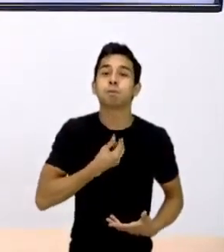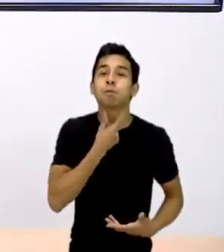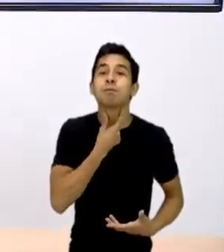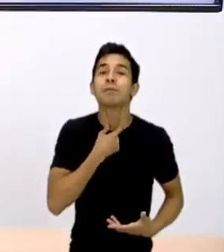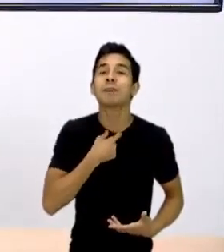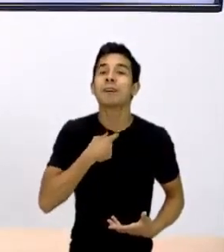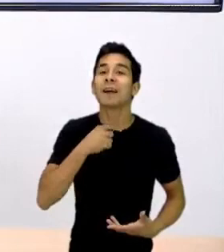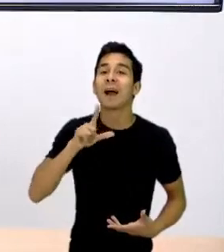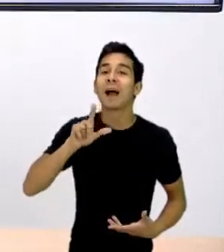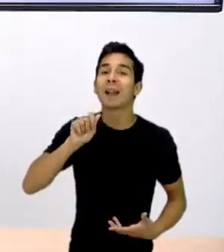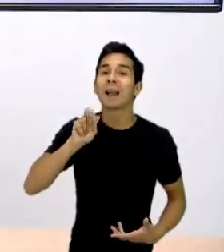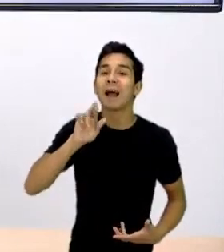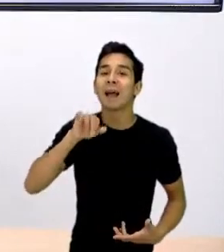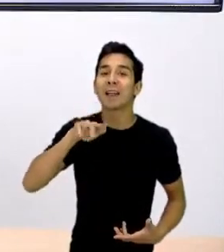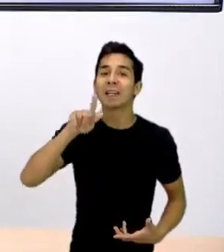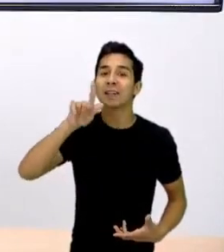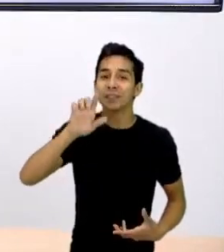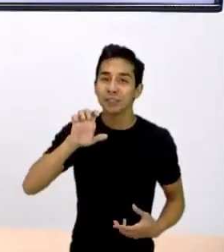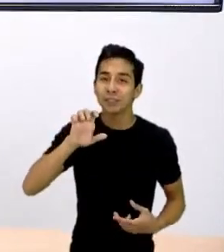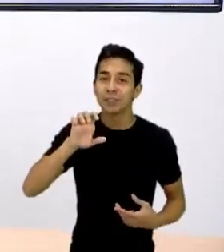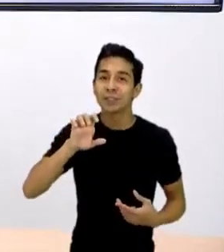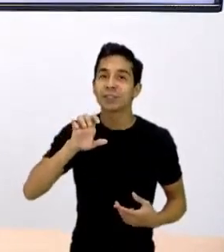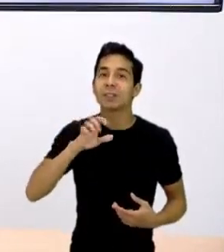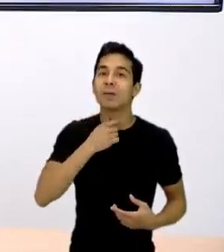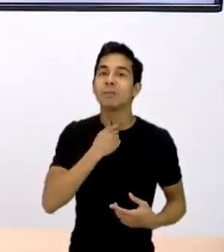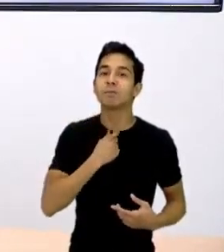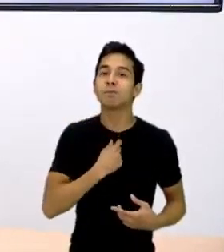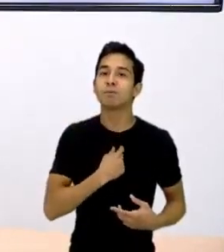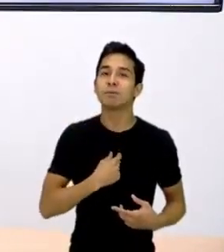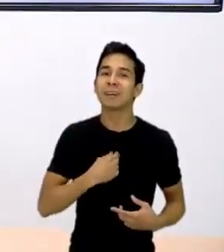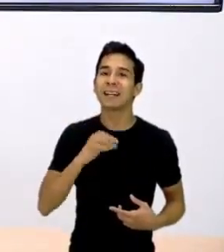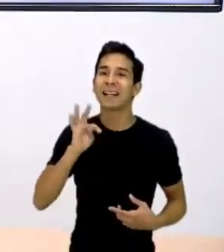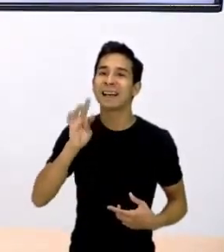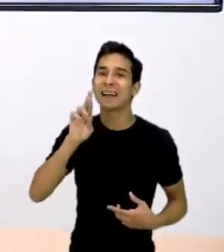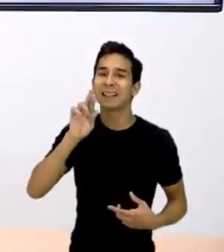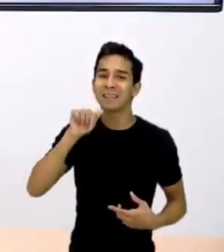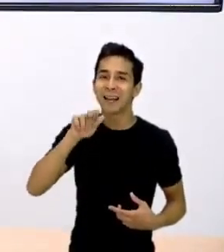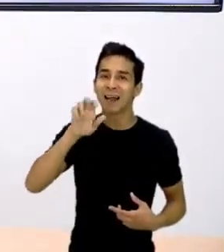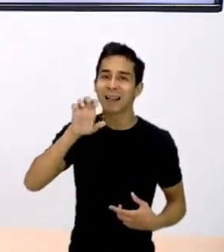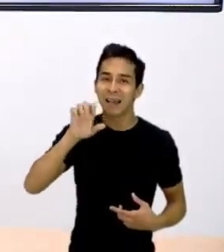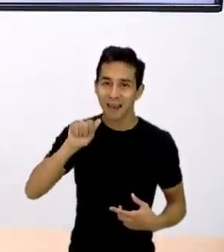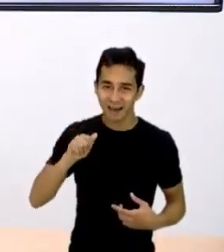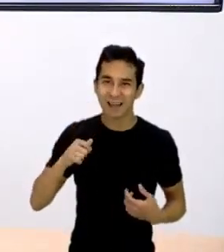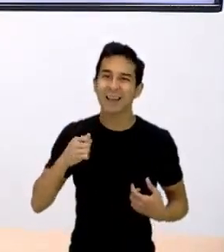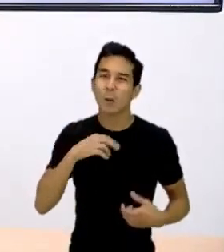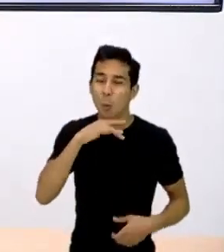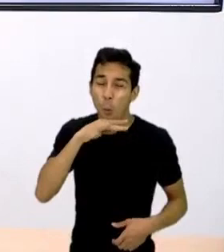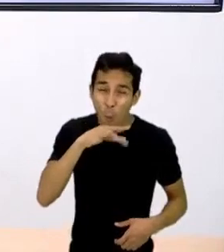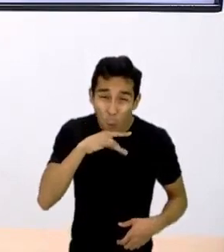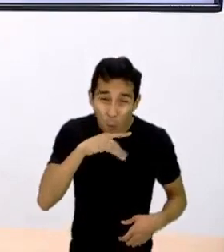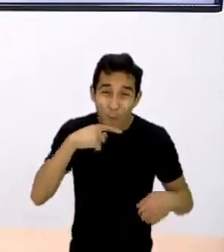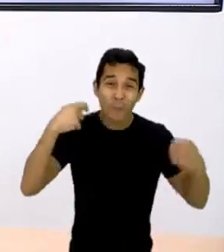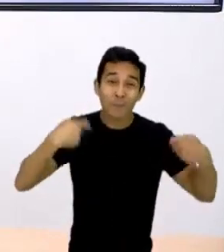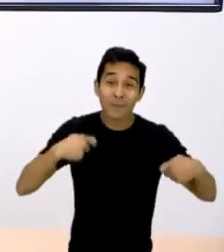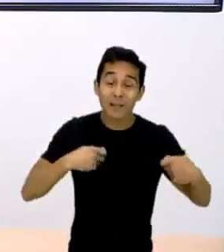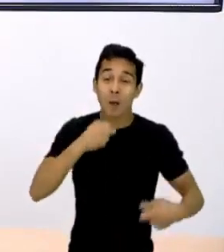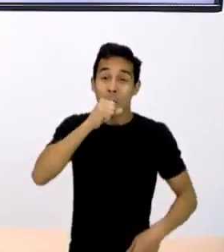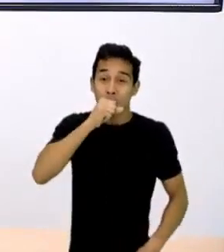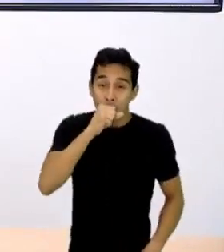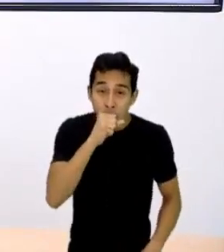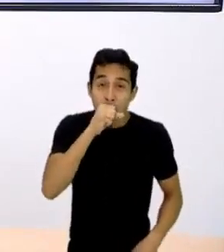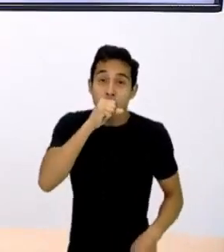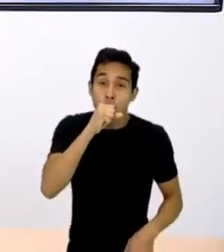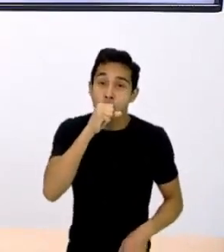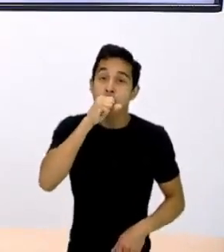vai parar ali na traqueia e aí você fica com aquela sensação ruim e aí você precisa tossir. Então, o ato de